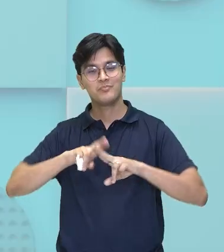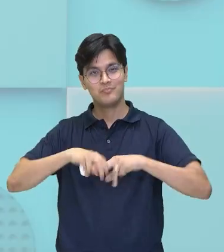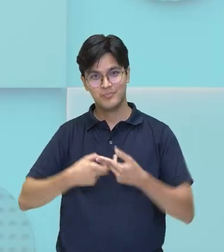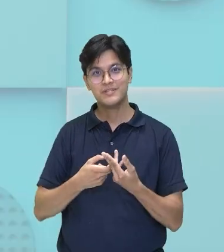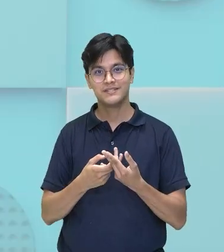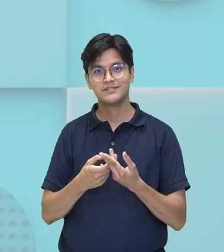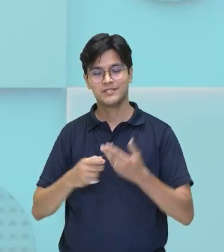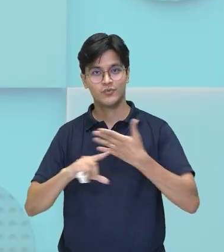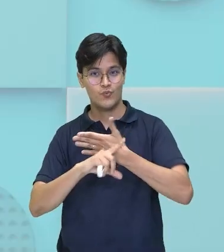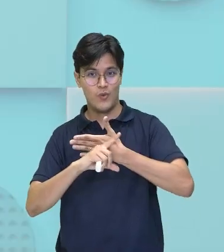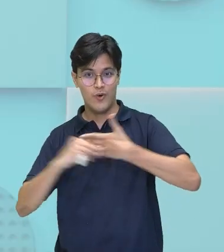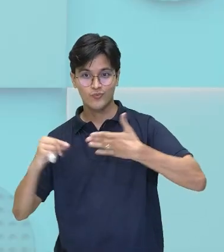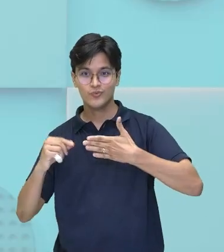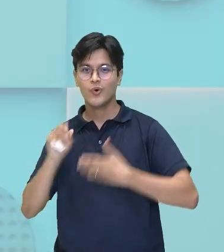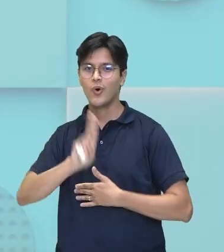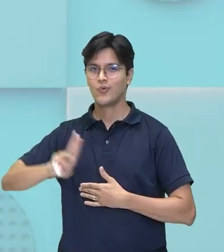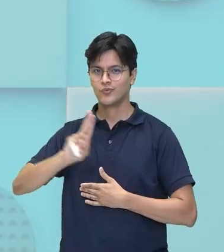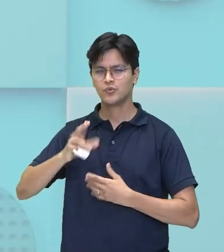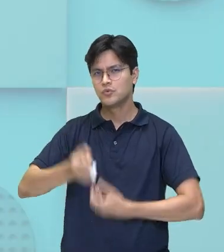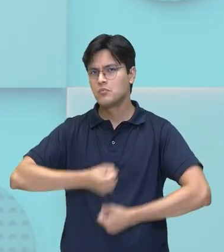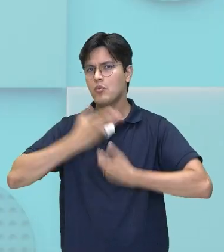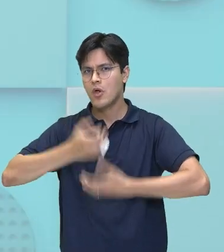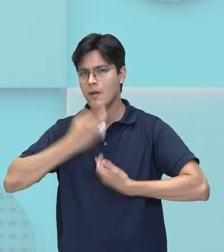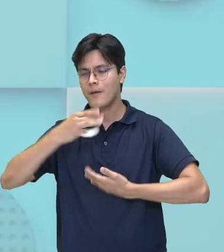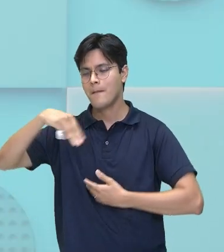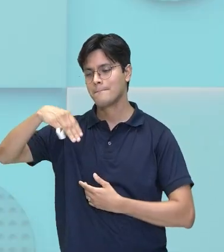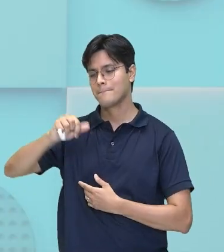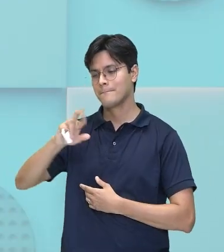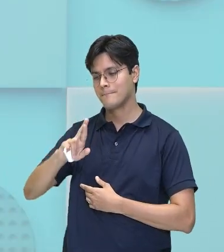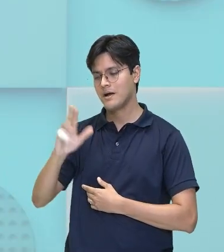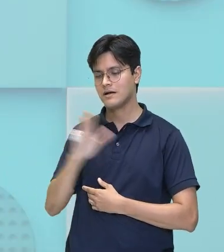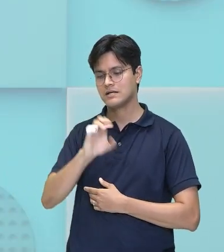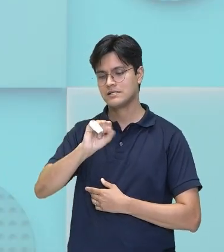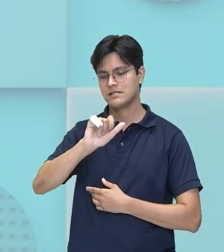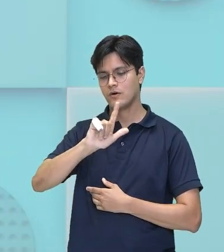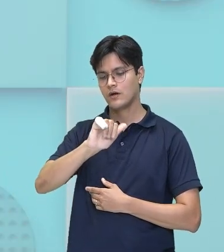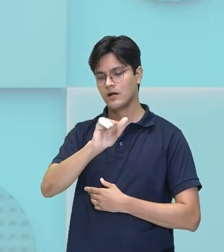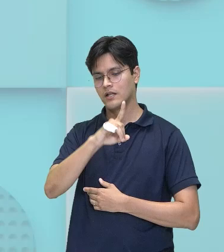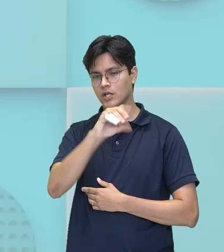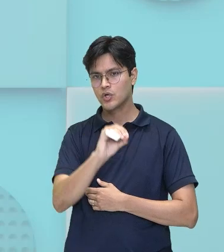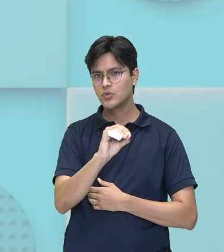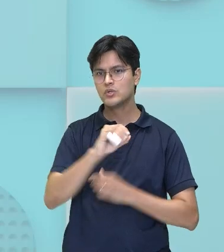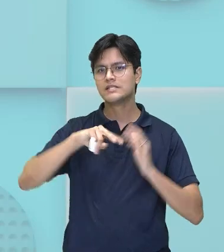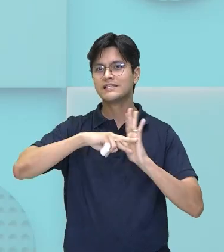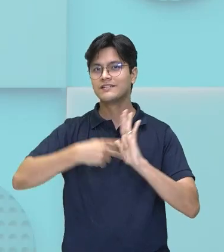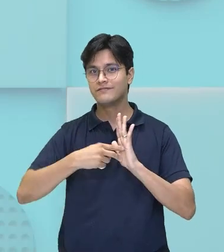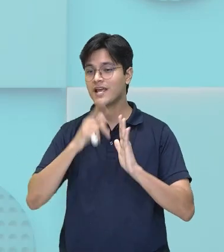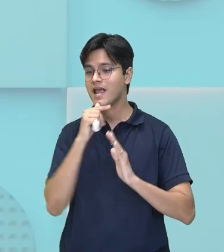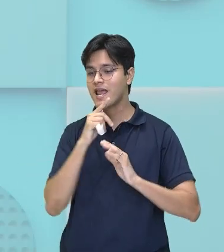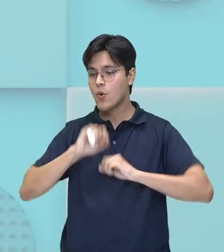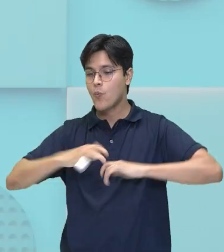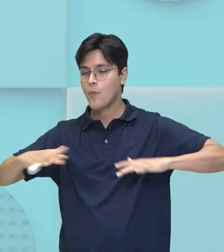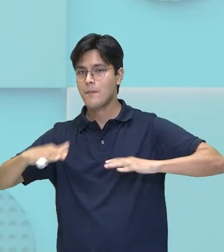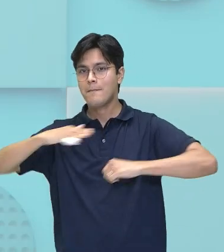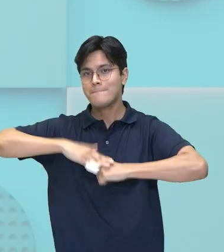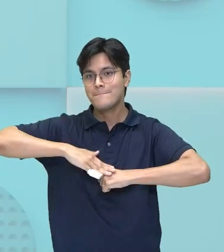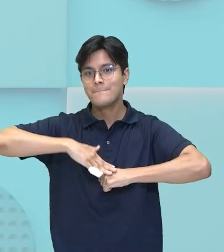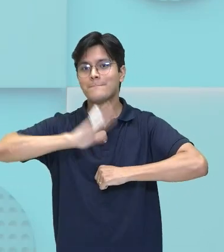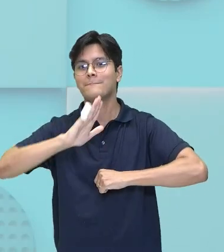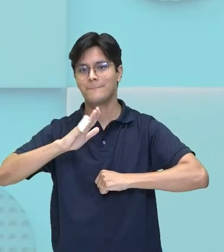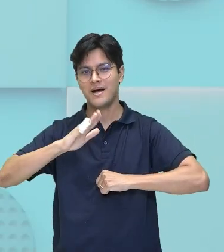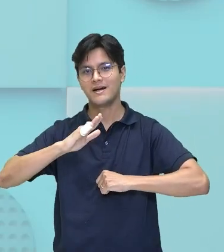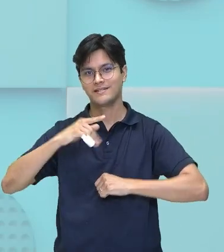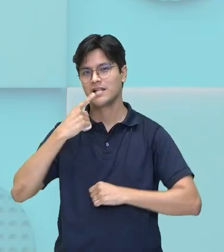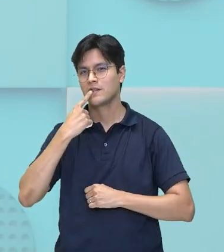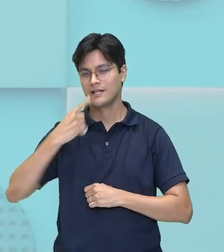do que o normal, uma vez que está misturado com lágrimas, né? Ali tem lágrimas, que também é salgada, então